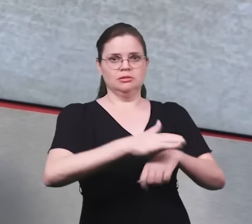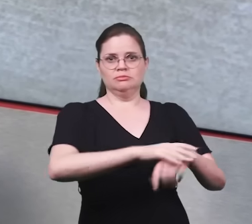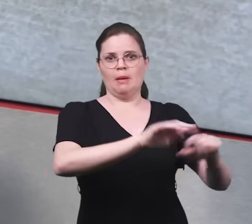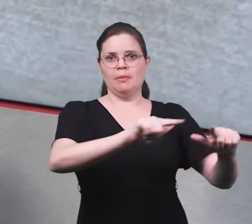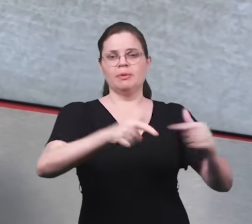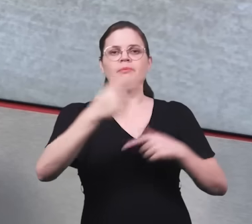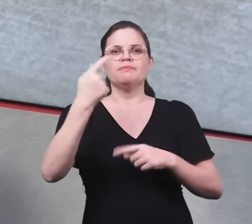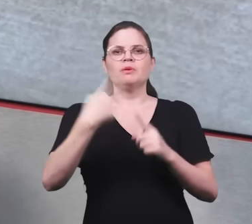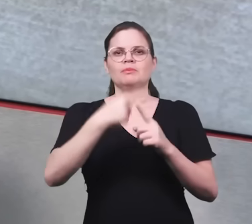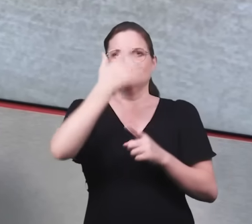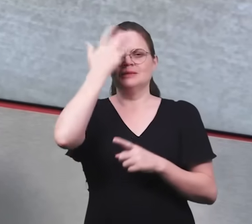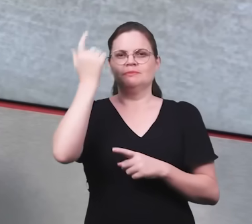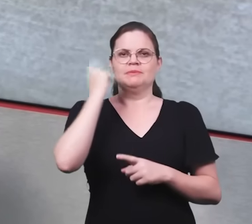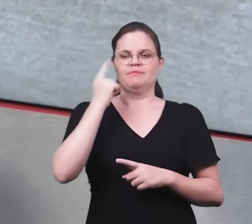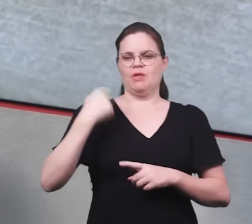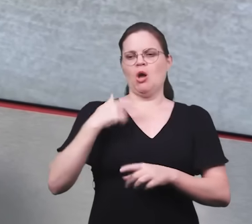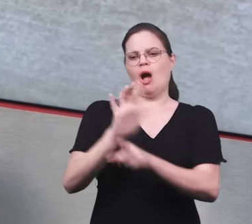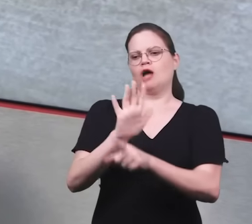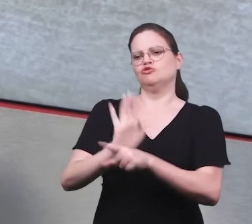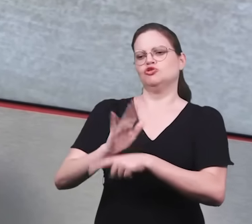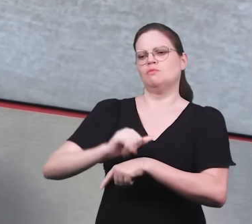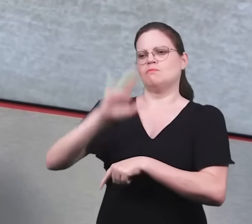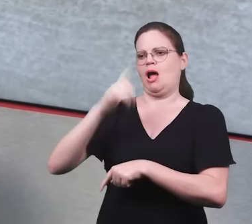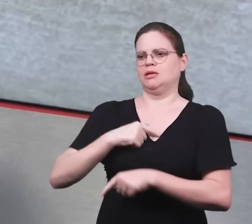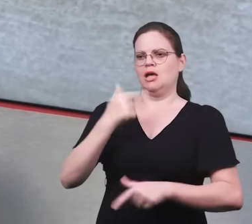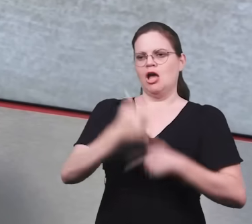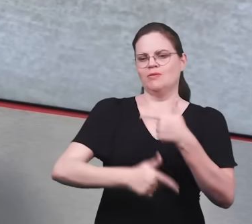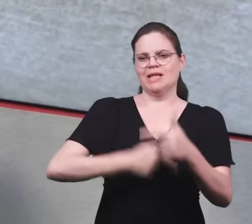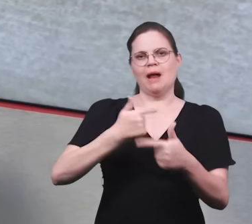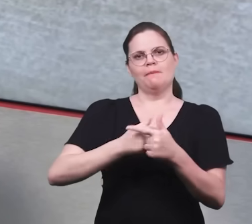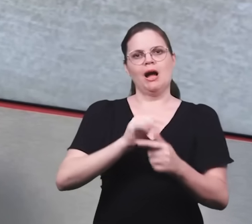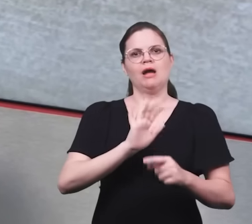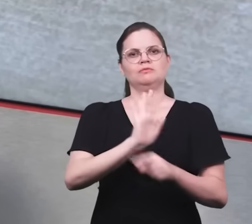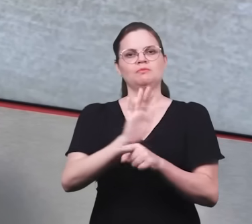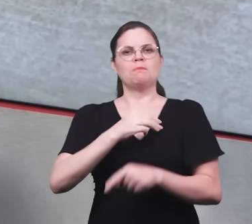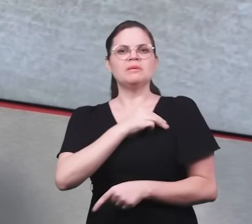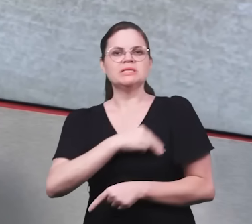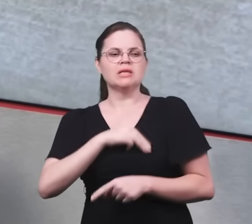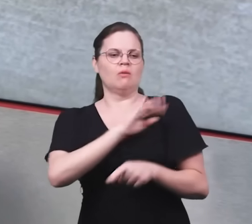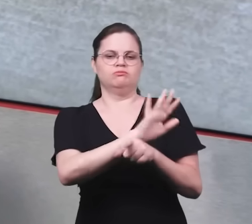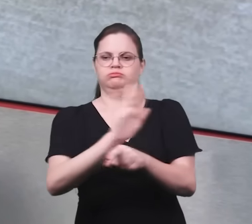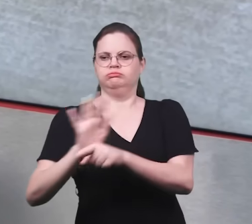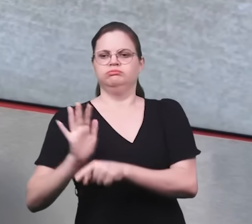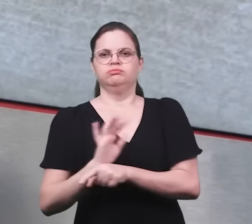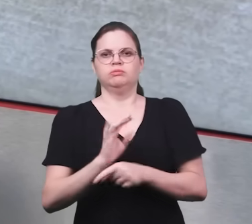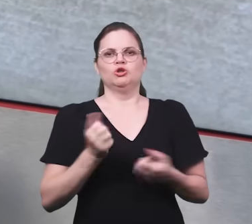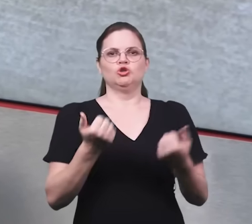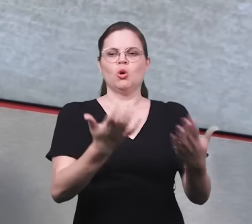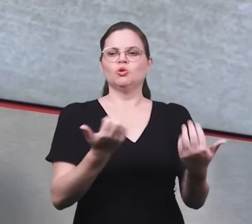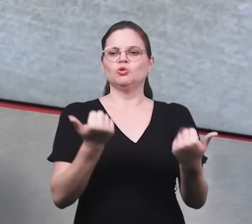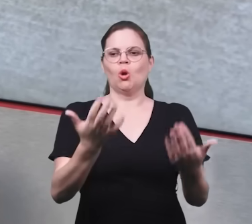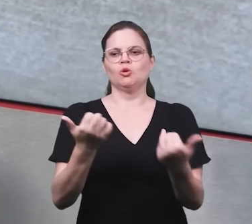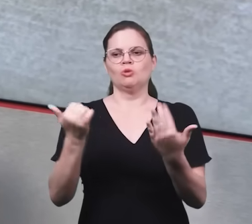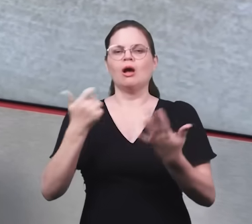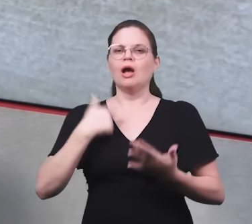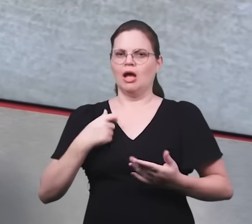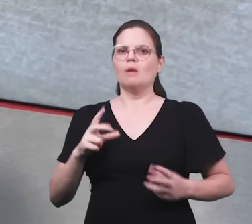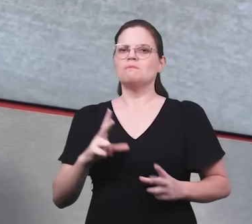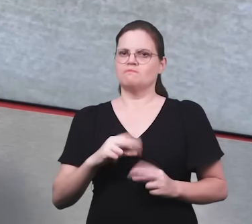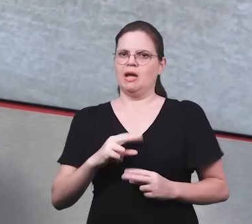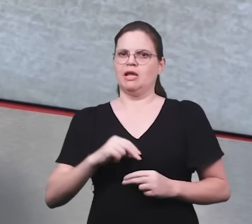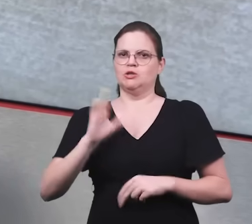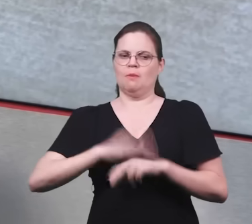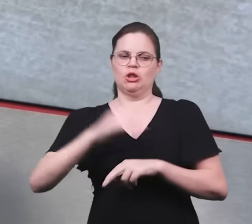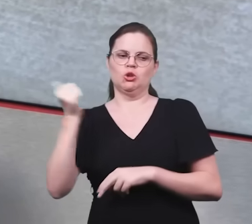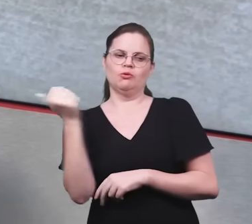estou contribuindo mais, eu estou trabalhando mais, eu estou realizando mais obras, então eu tenho mais merecimentos.